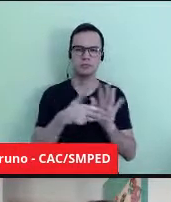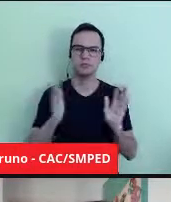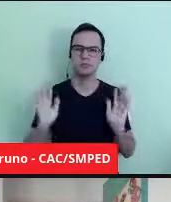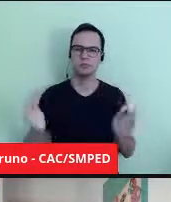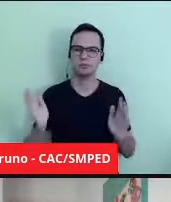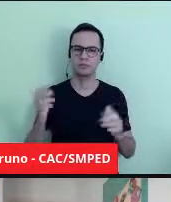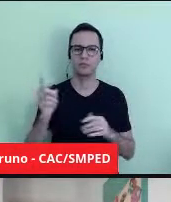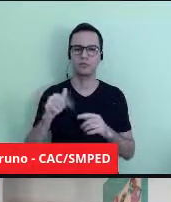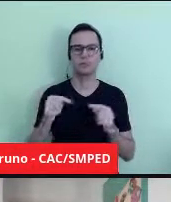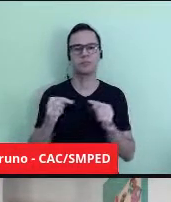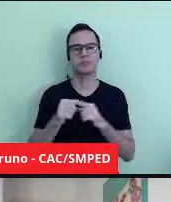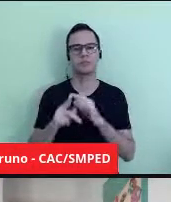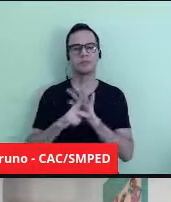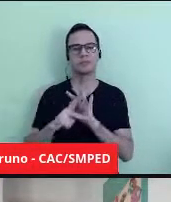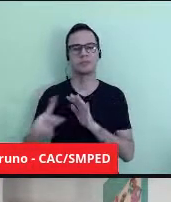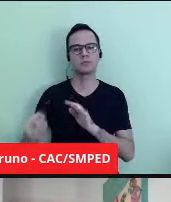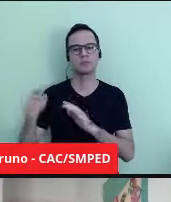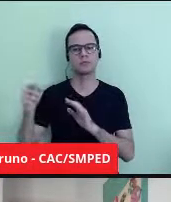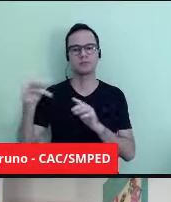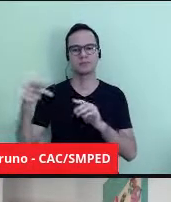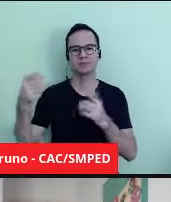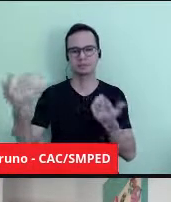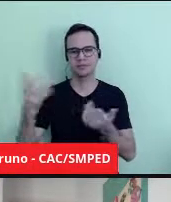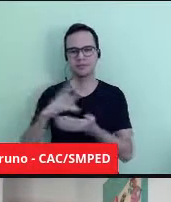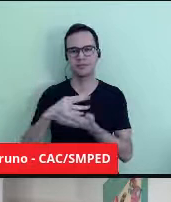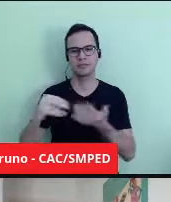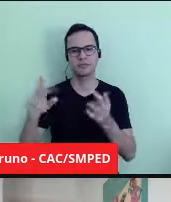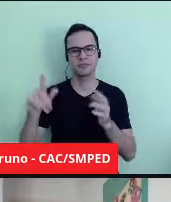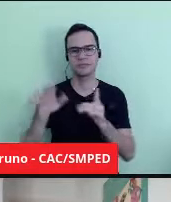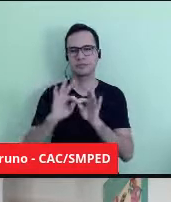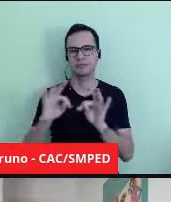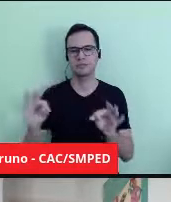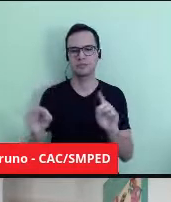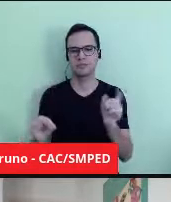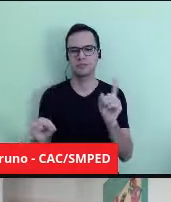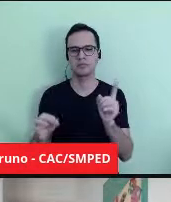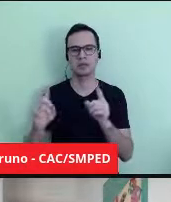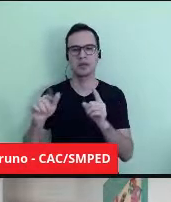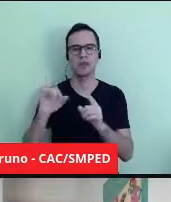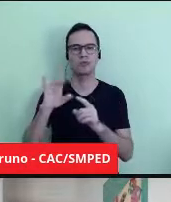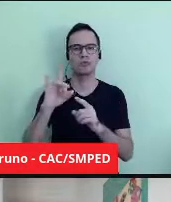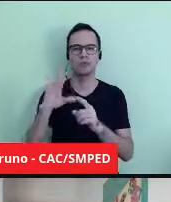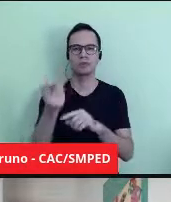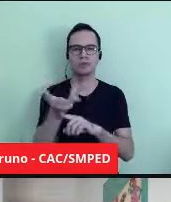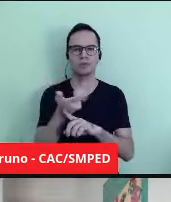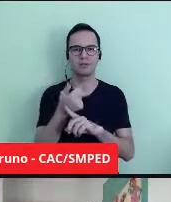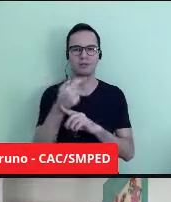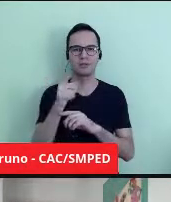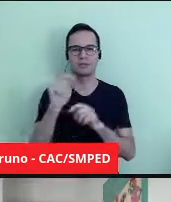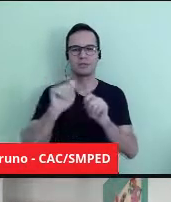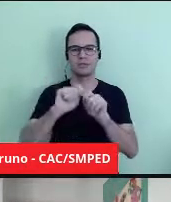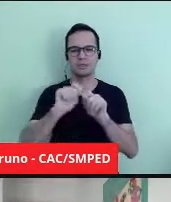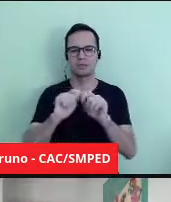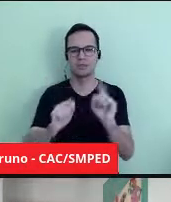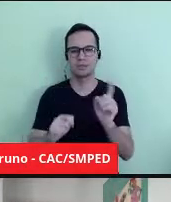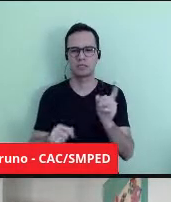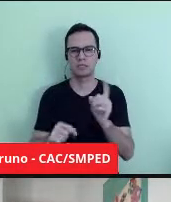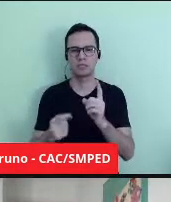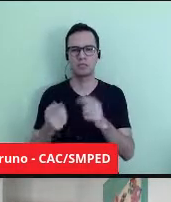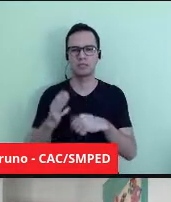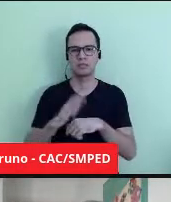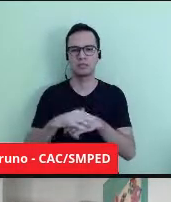vira a representação da estação, né, então não é simplesmente, não é só uma maquete de acrílico desenvolvida